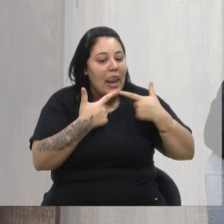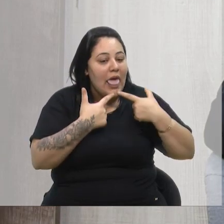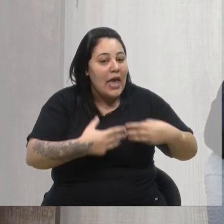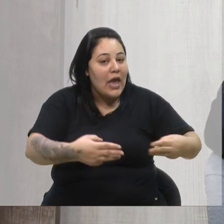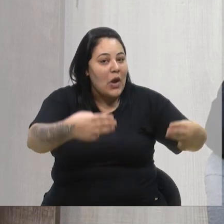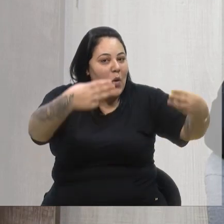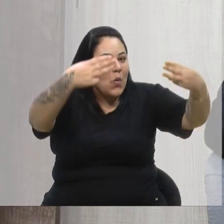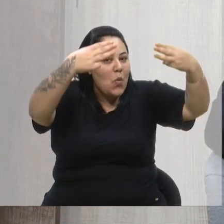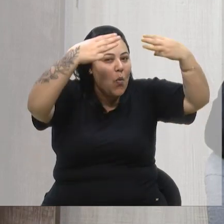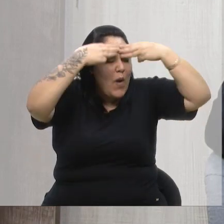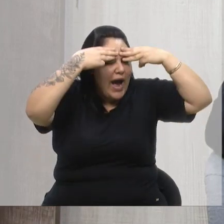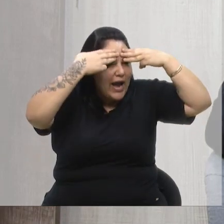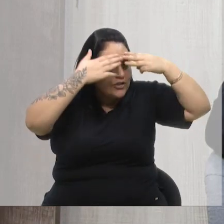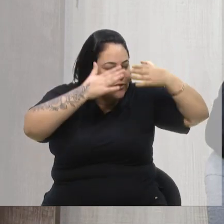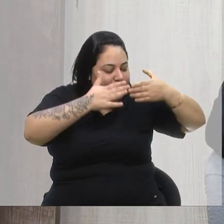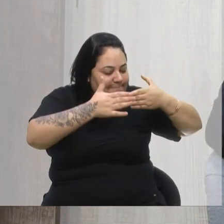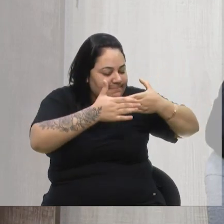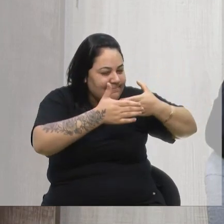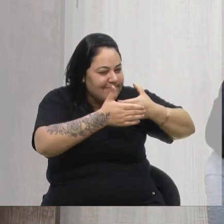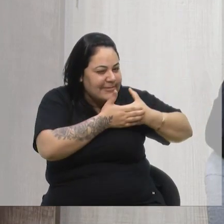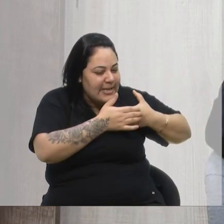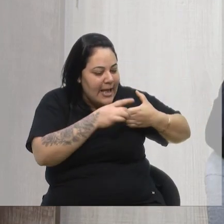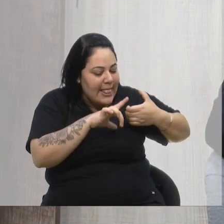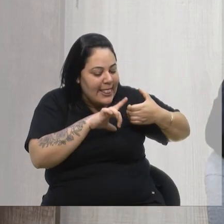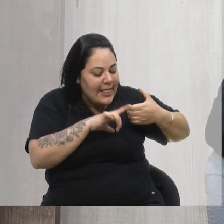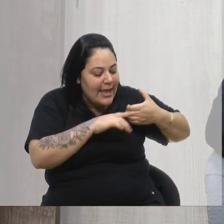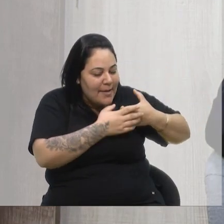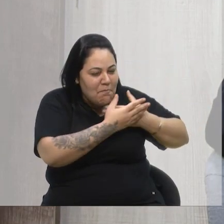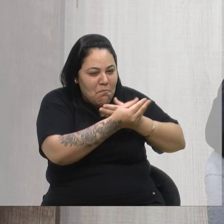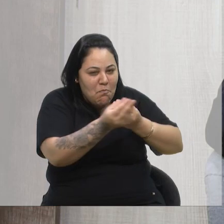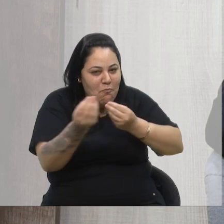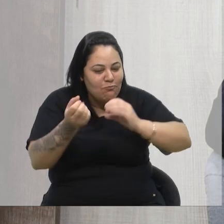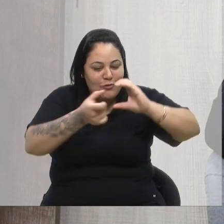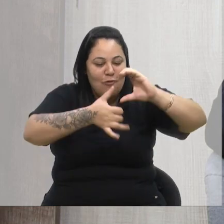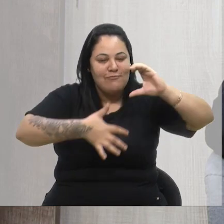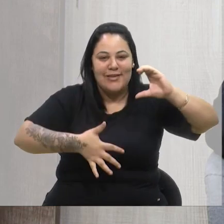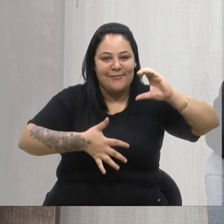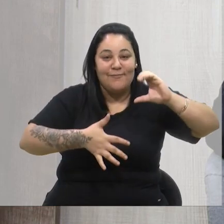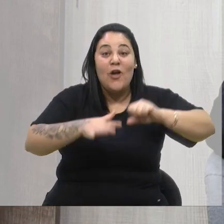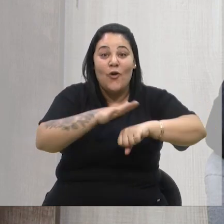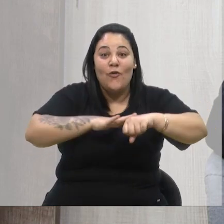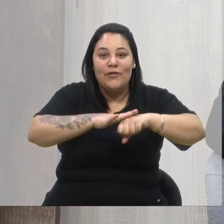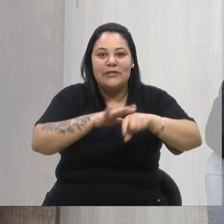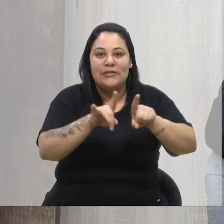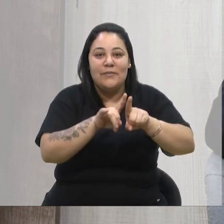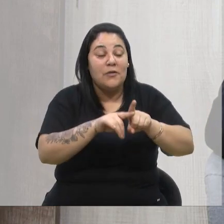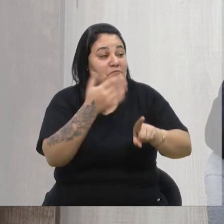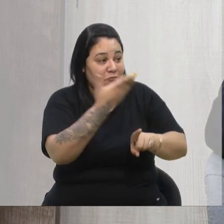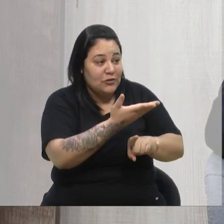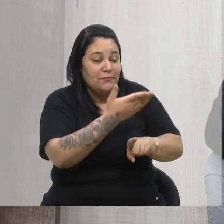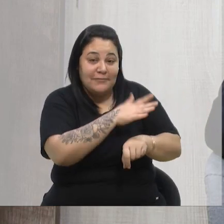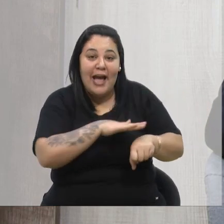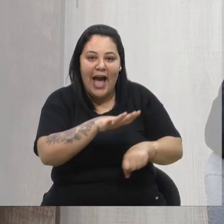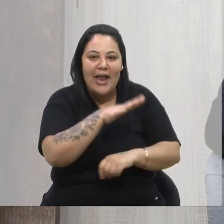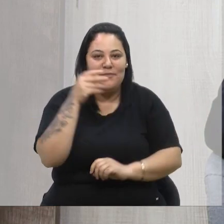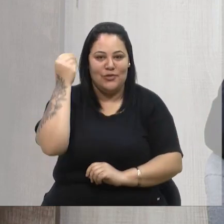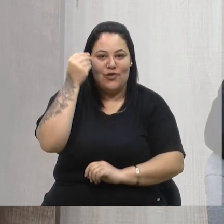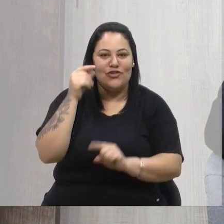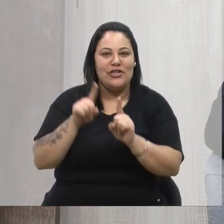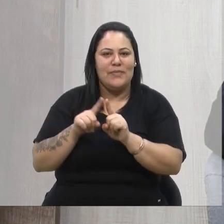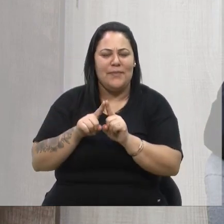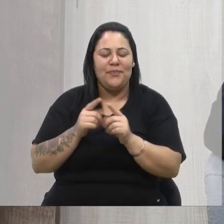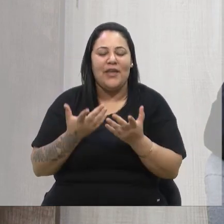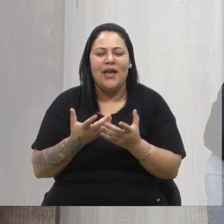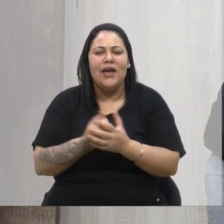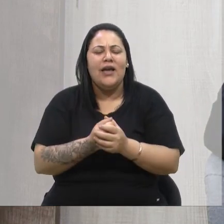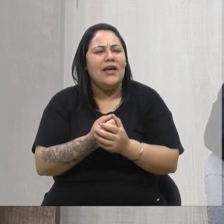é um recheio de conceitos aqui, sobretudo conversando contigo que vem da área da psicologia. Como é que